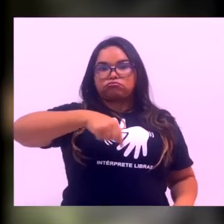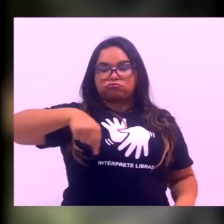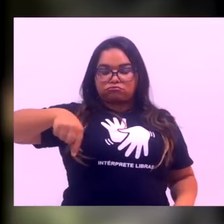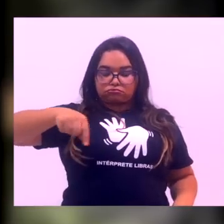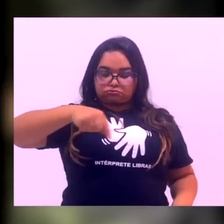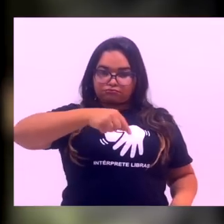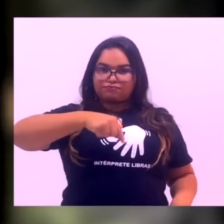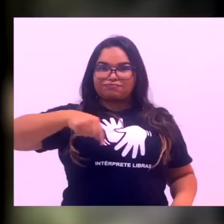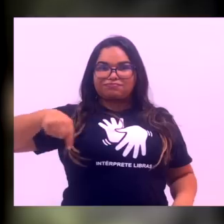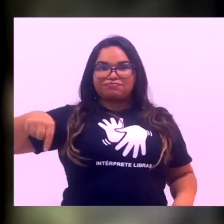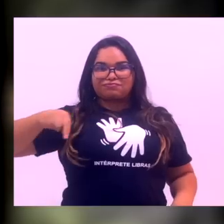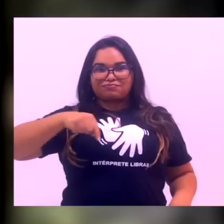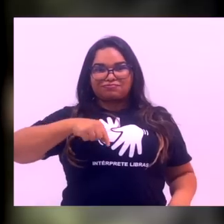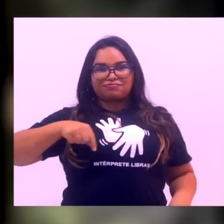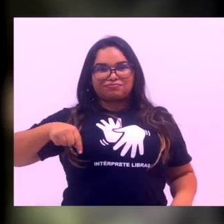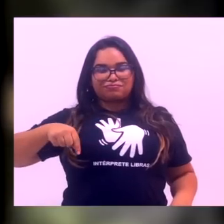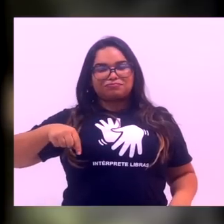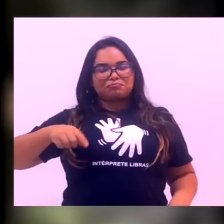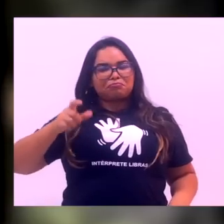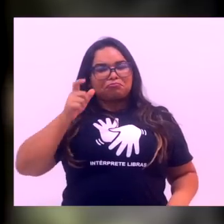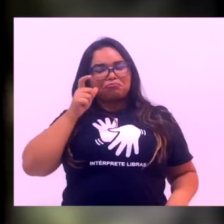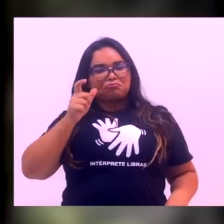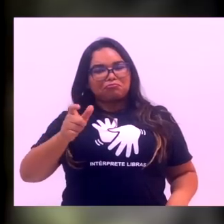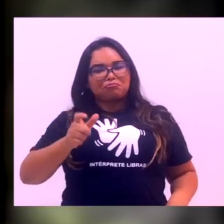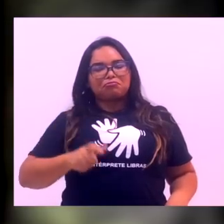Jesus escreveu com o próprio dedo na areia.